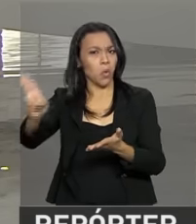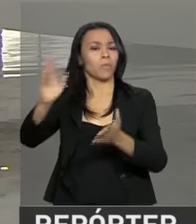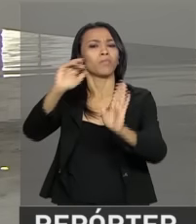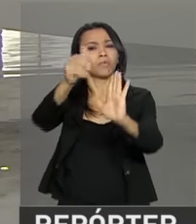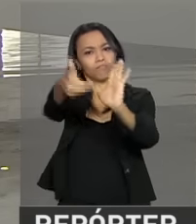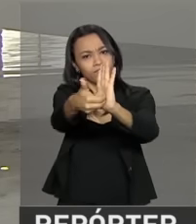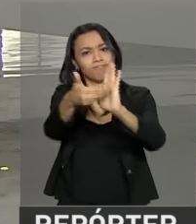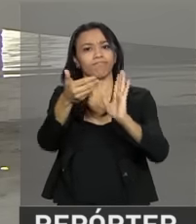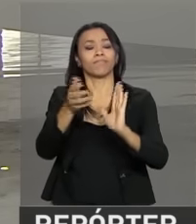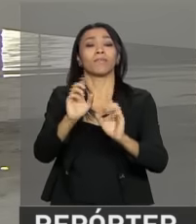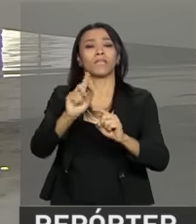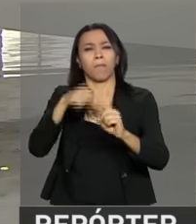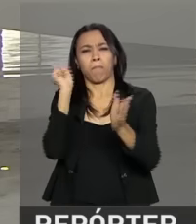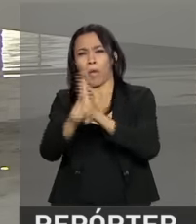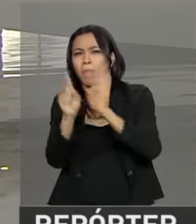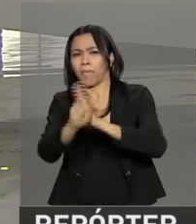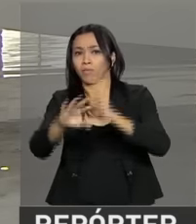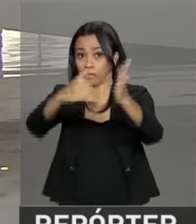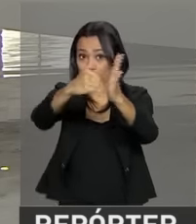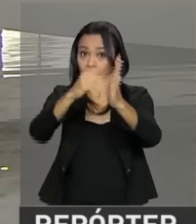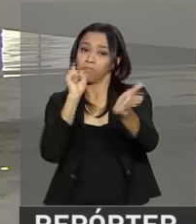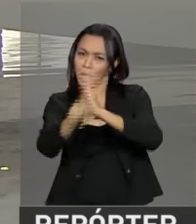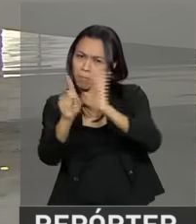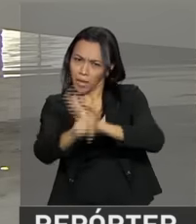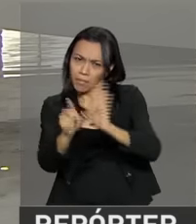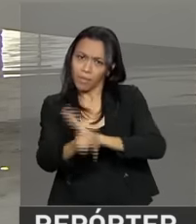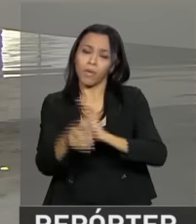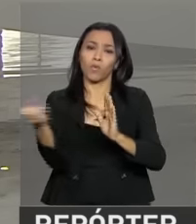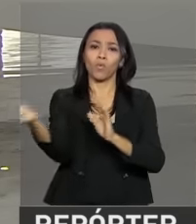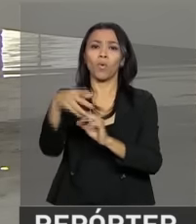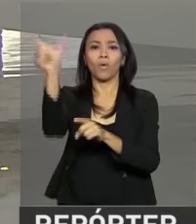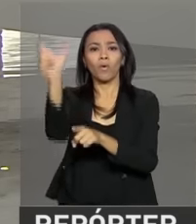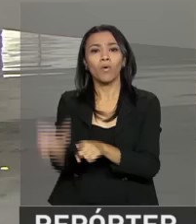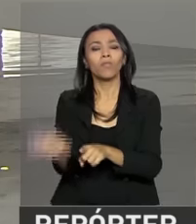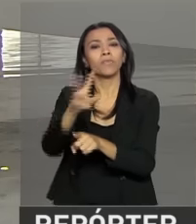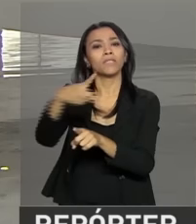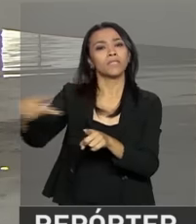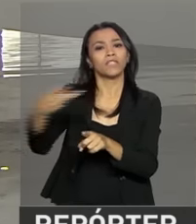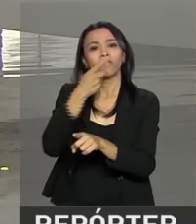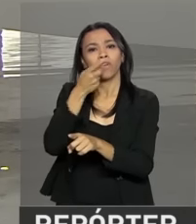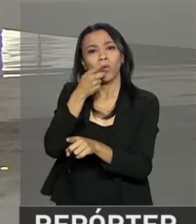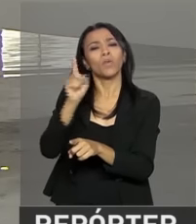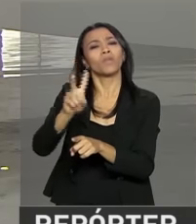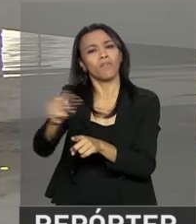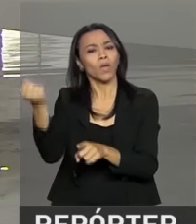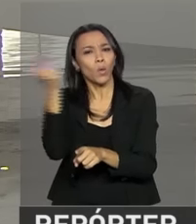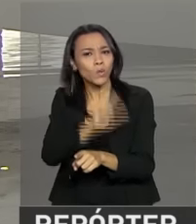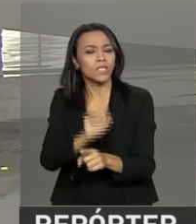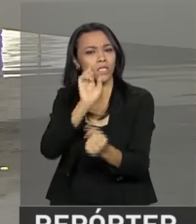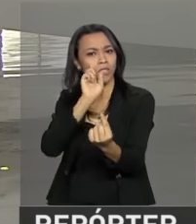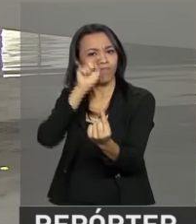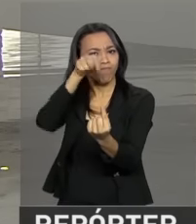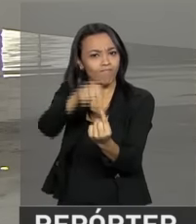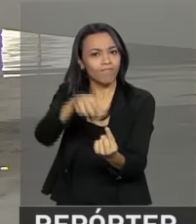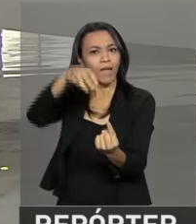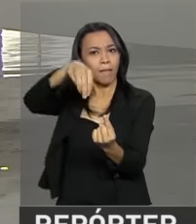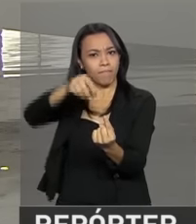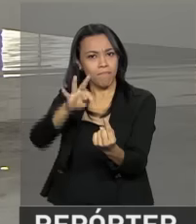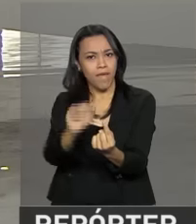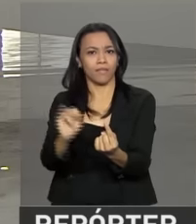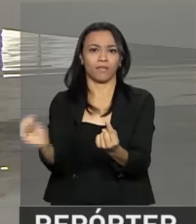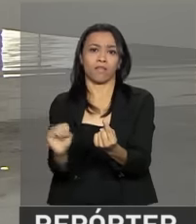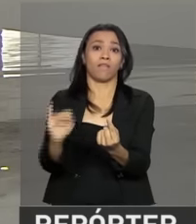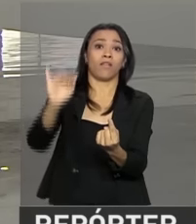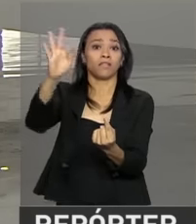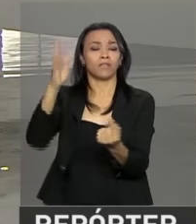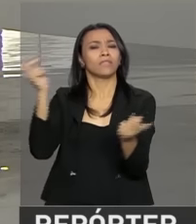Senado. Durante a sabatina no Senado, o novo presidente do Banco Central disse que vai buscar atingir a meta da inflação e que é